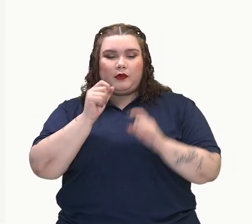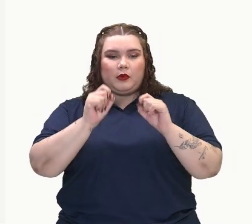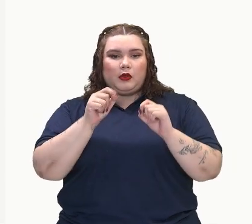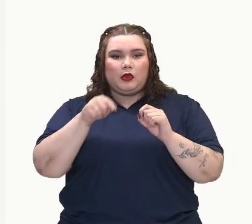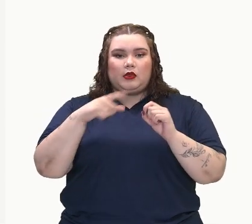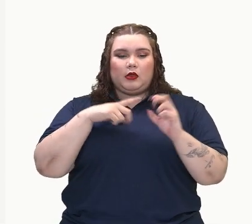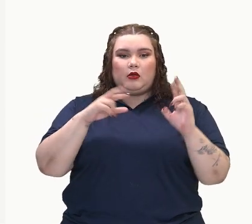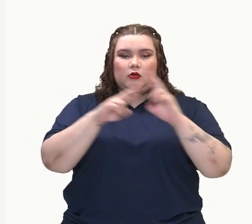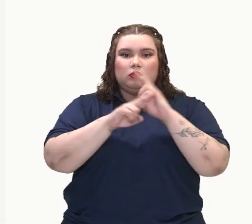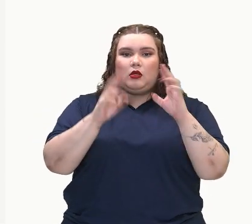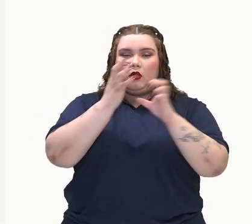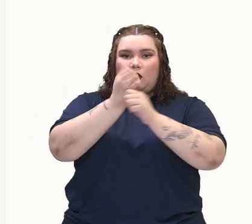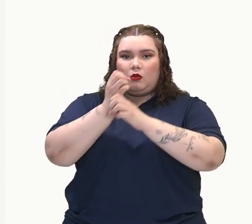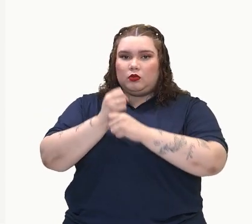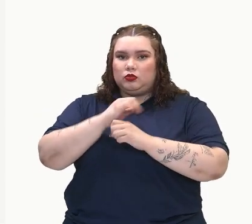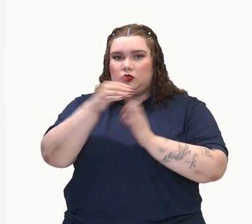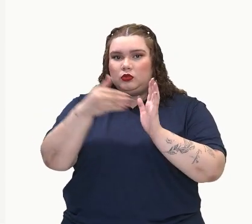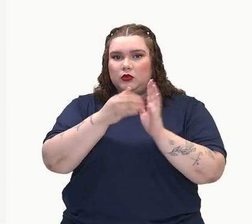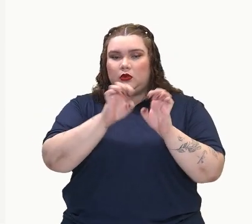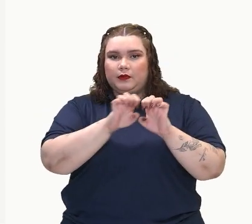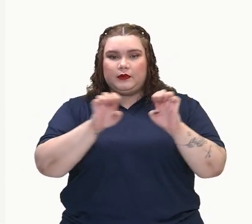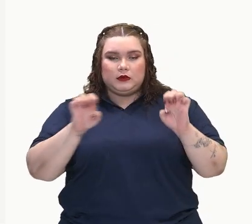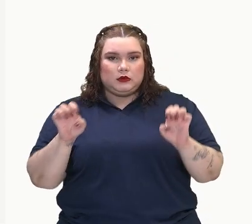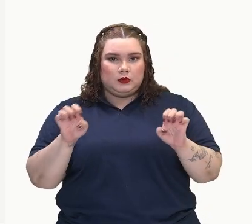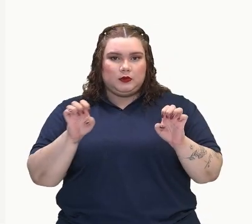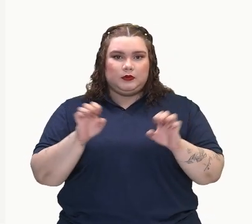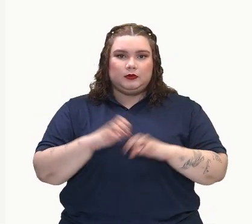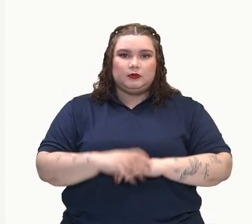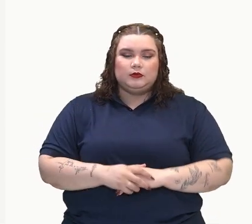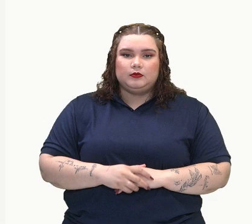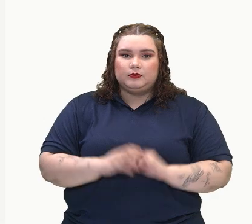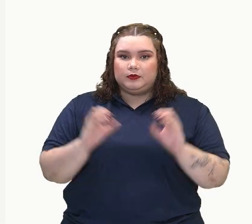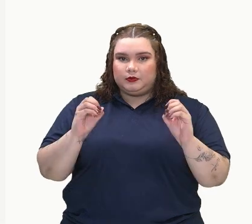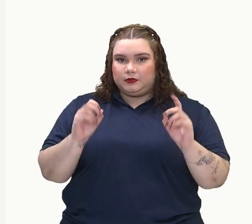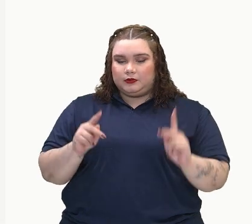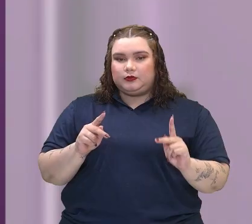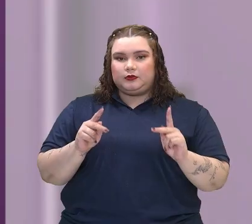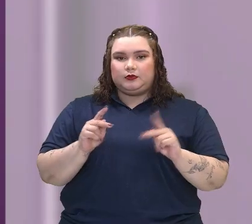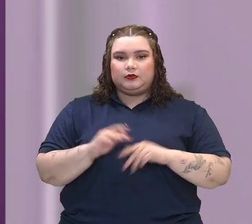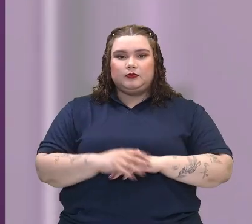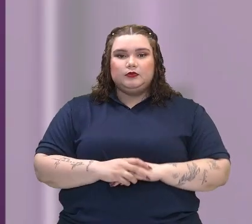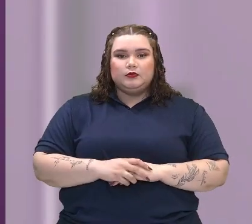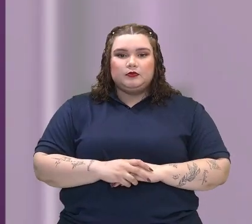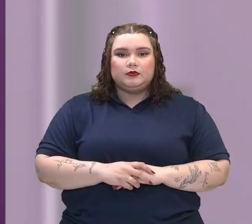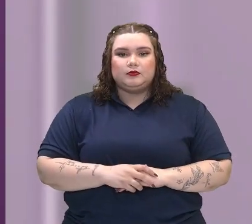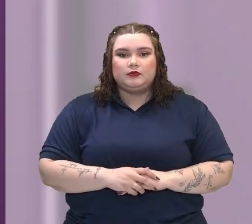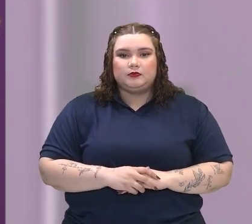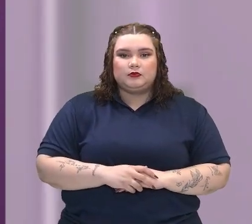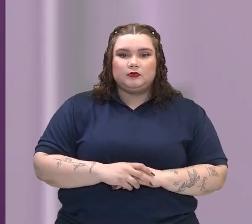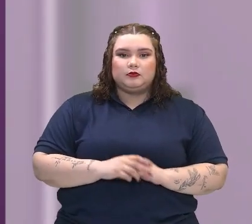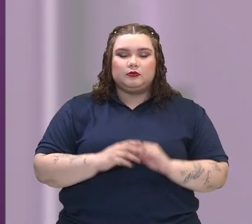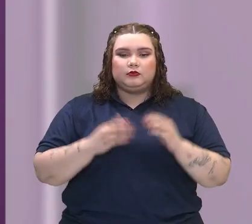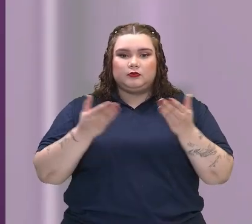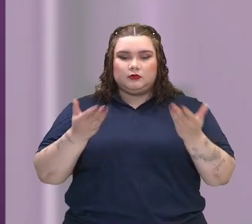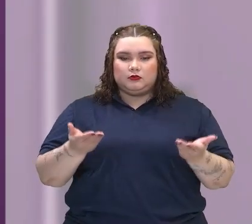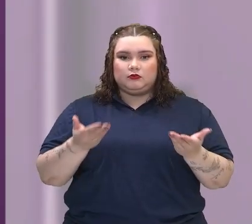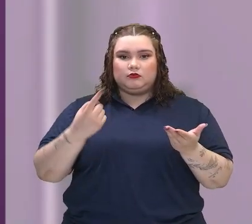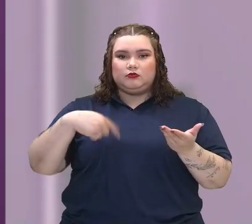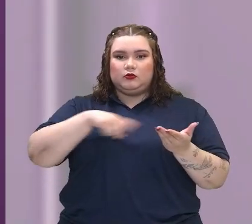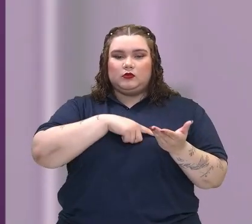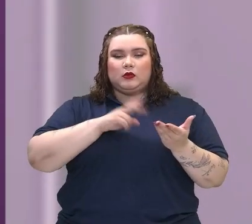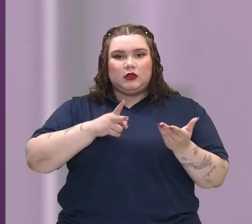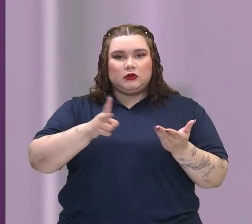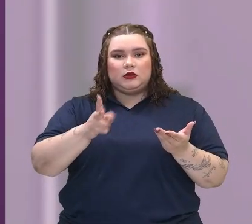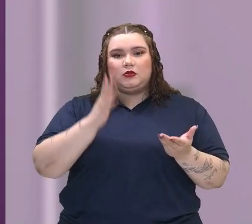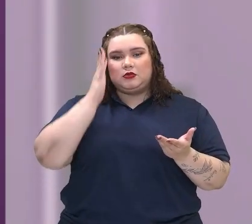pela relação entre os centros e os raios. Beleza? Muito bem, né? Como a gente sempre